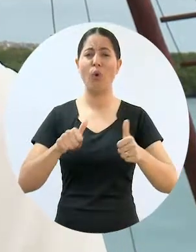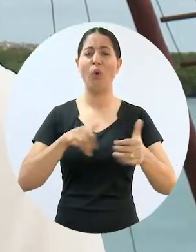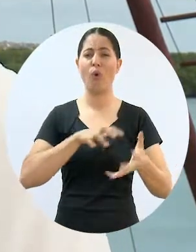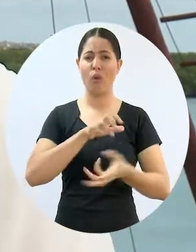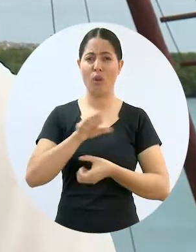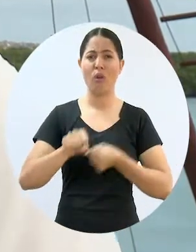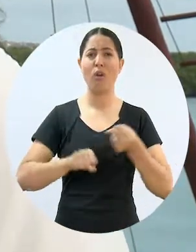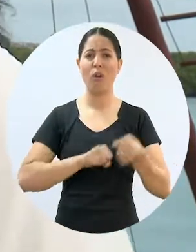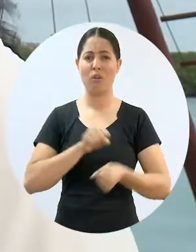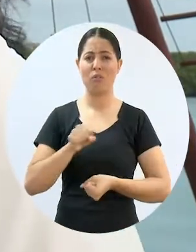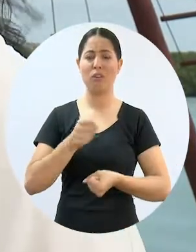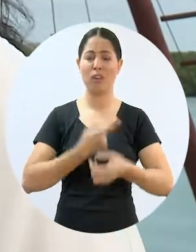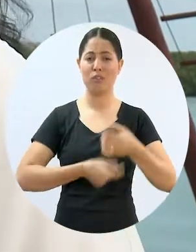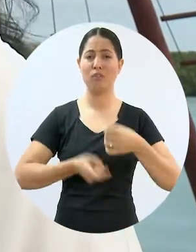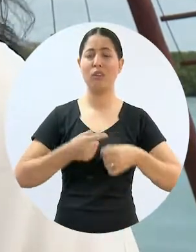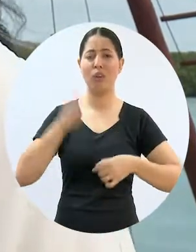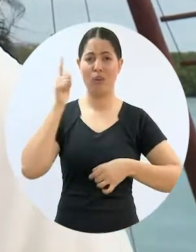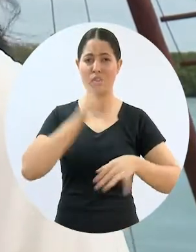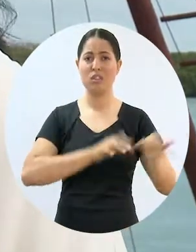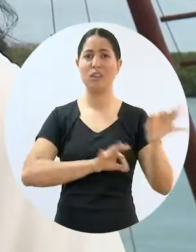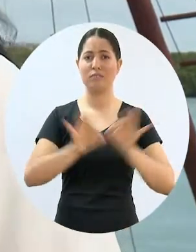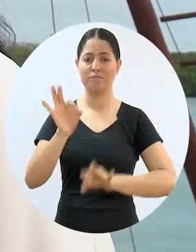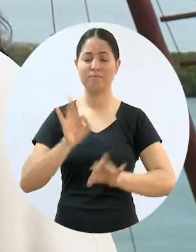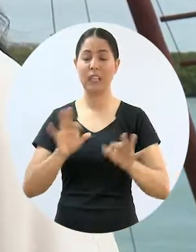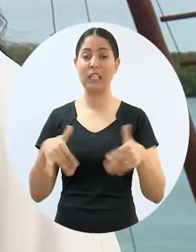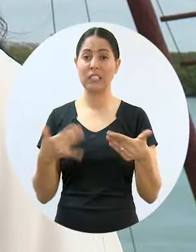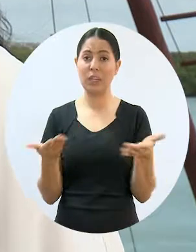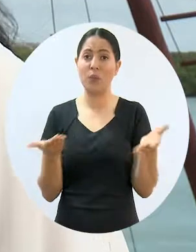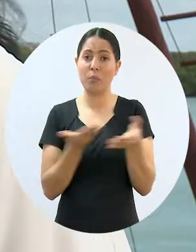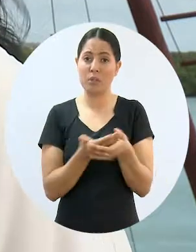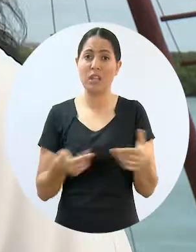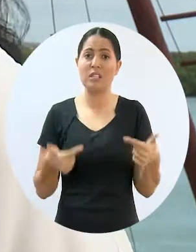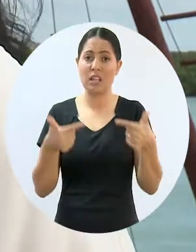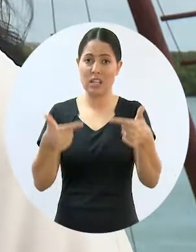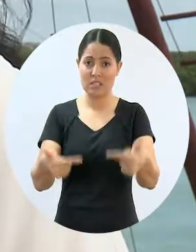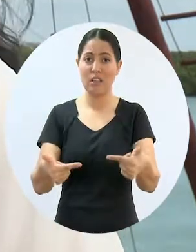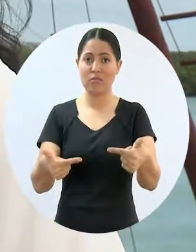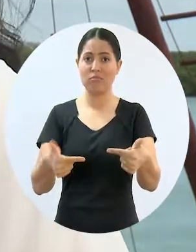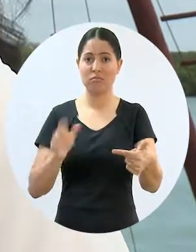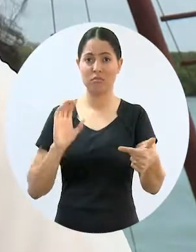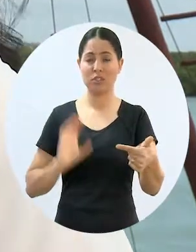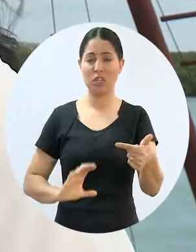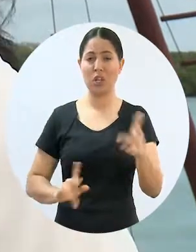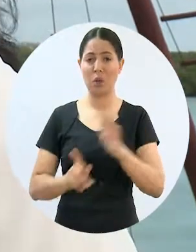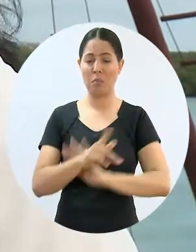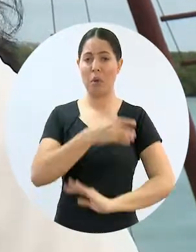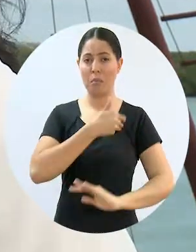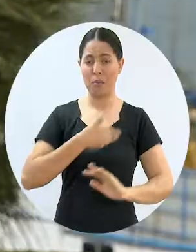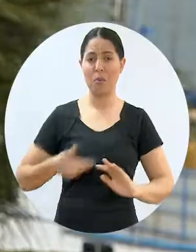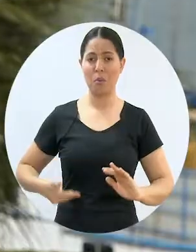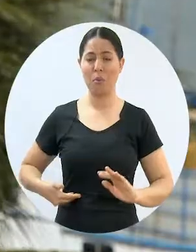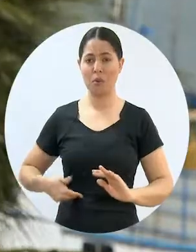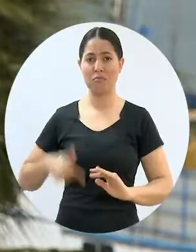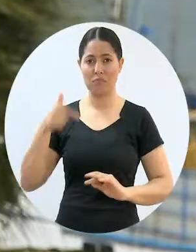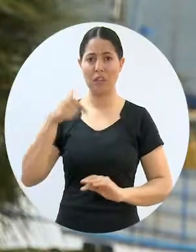ações civis públicas e este é o teor da ação civil pública que vocês vão ingressar aqui na seccional do Rio Grande do Norte?